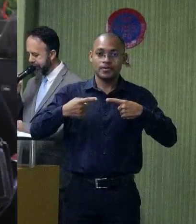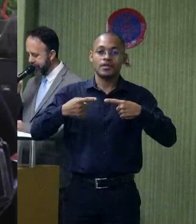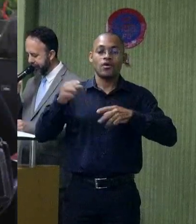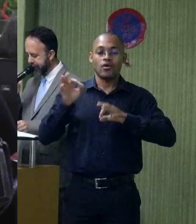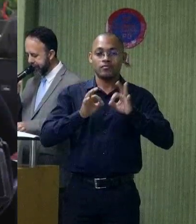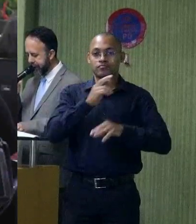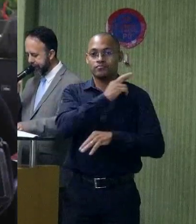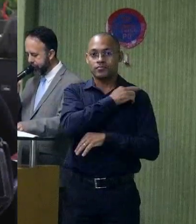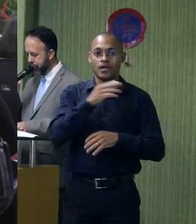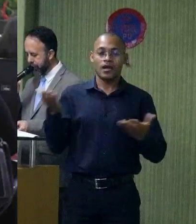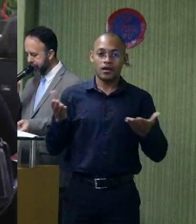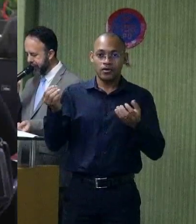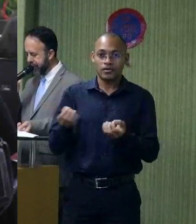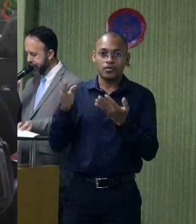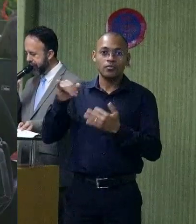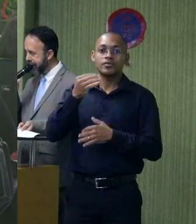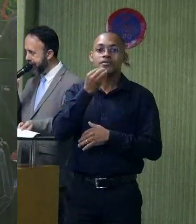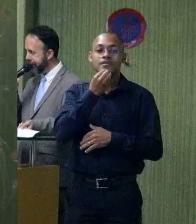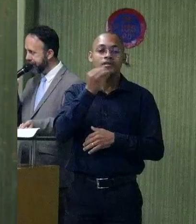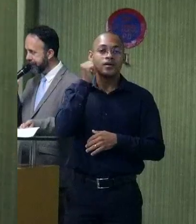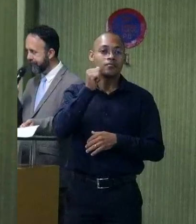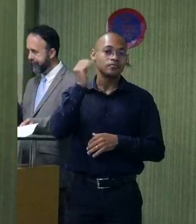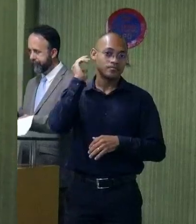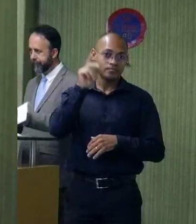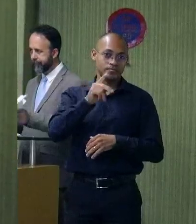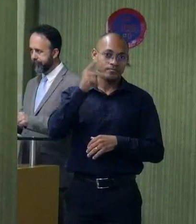a palavra à D Rosane